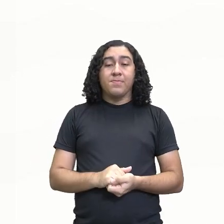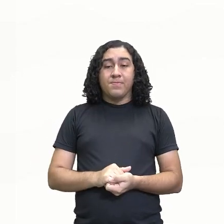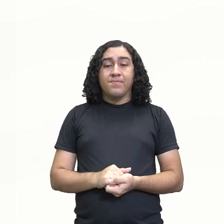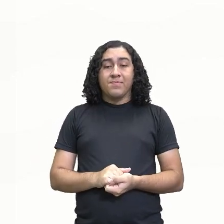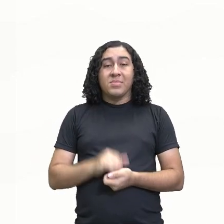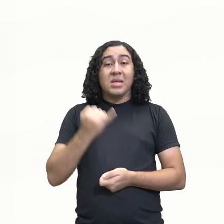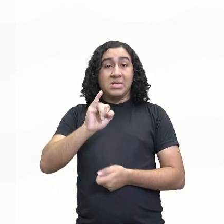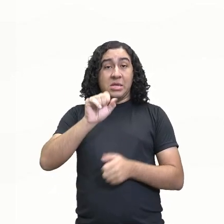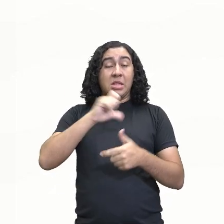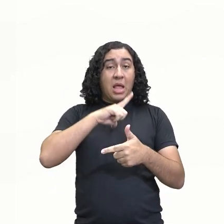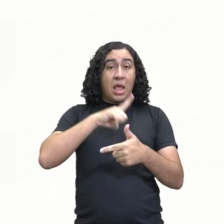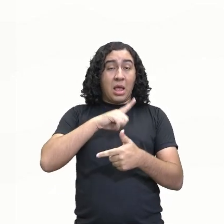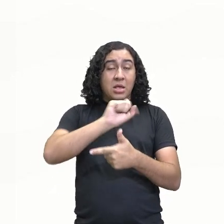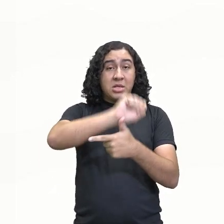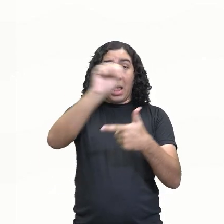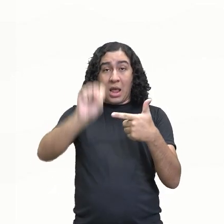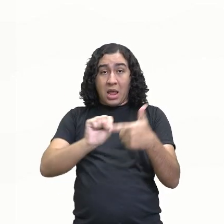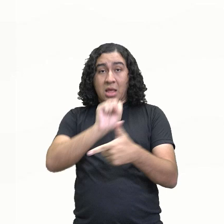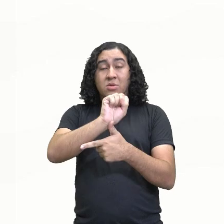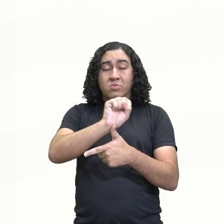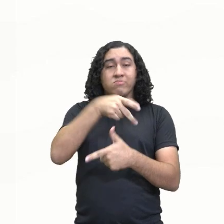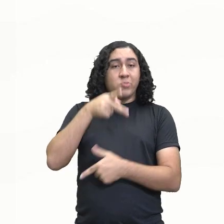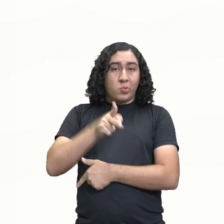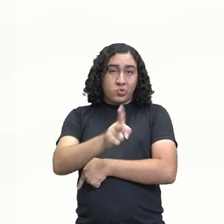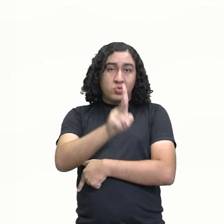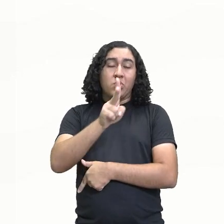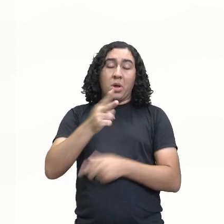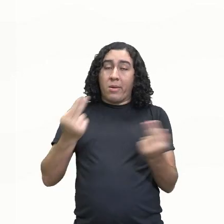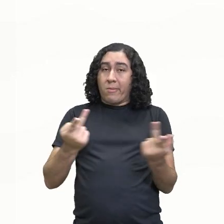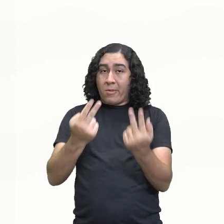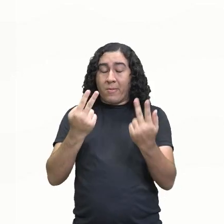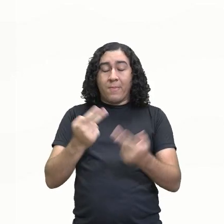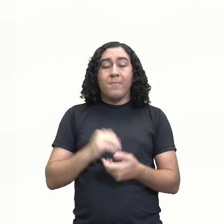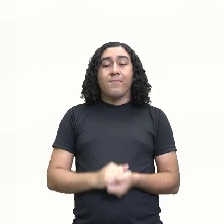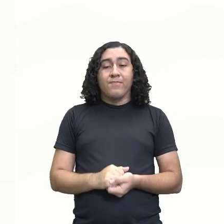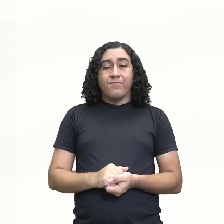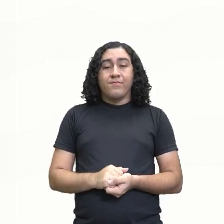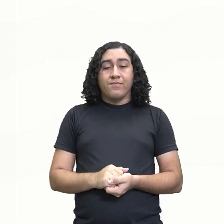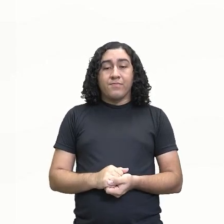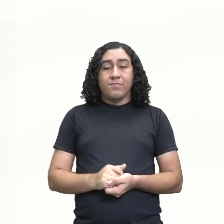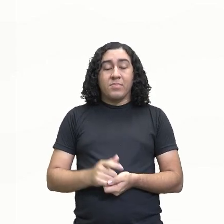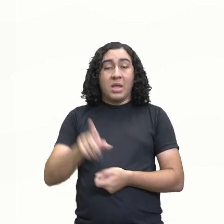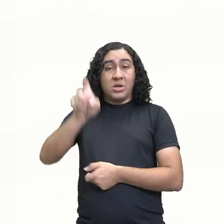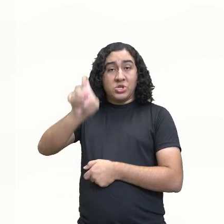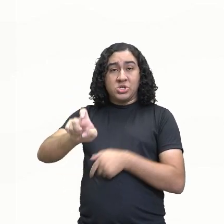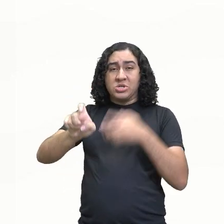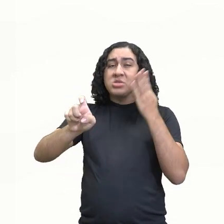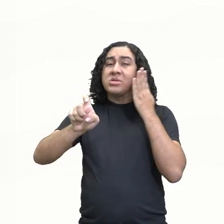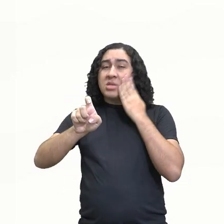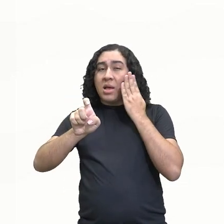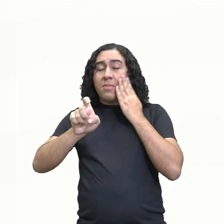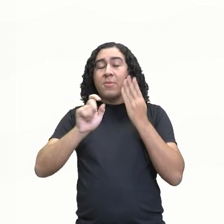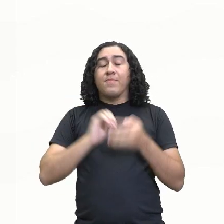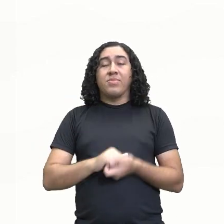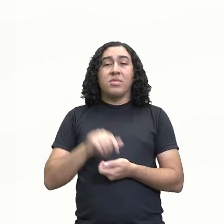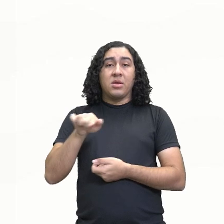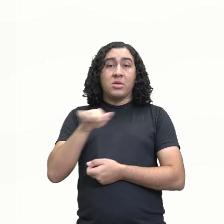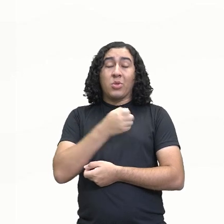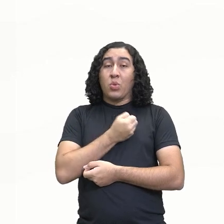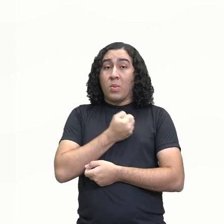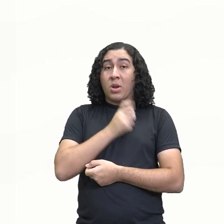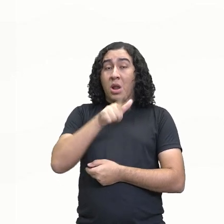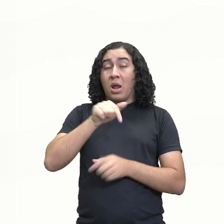raciocínio continua, tudo bem? Eu vou dar valores a x, lembrando os senhores que esses valores